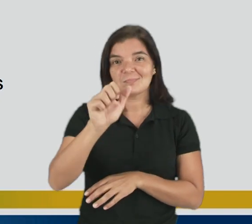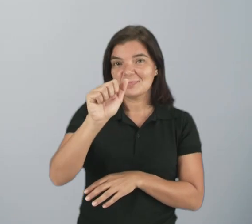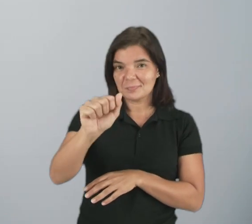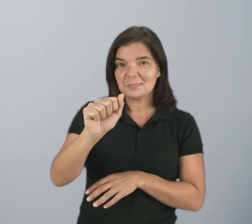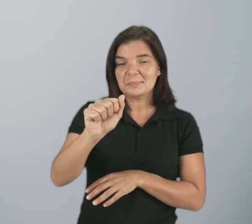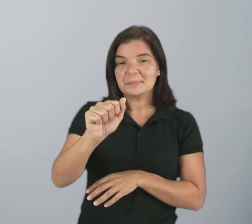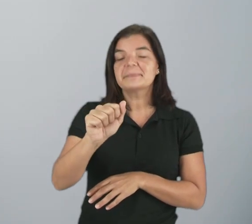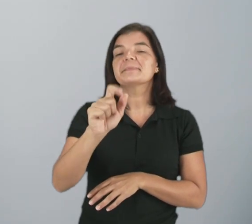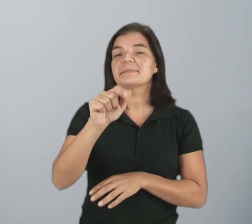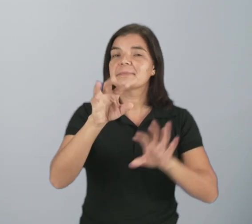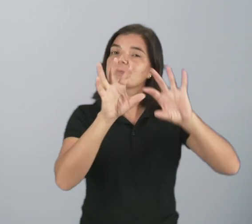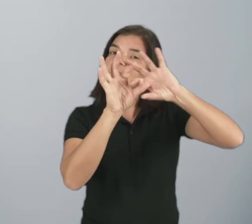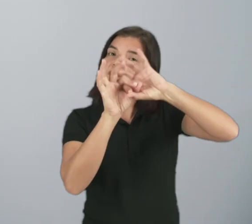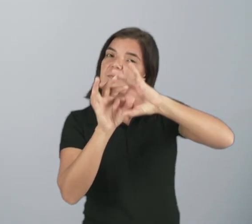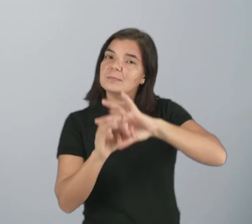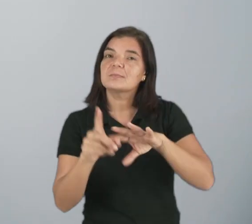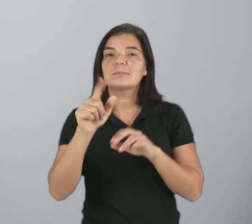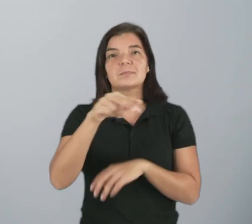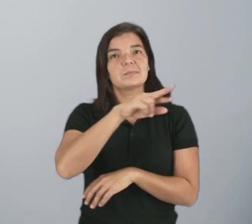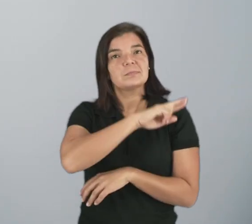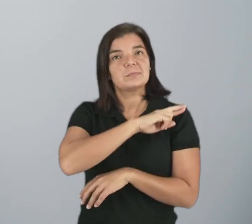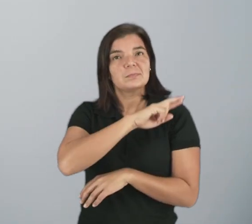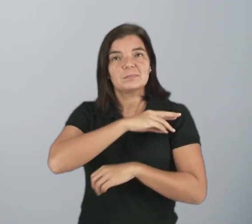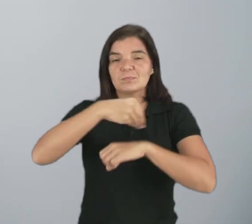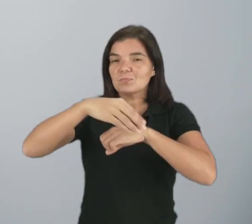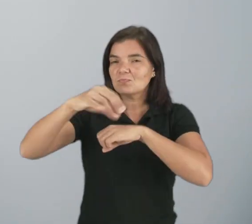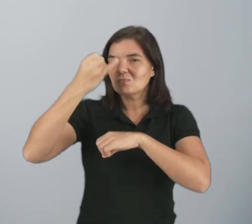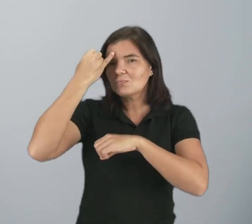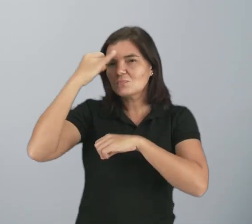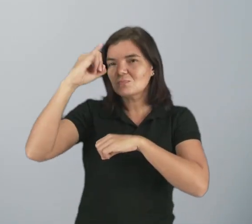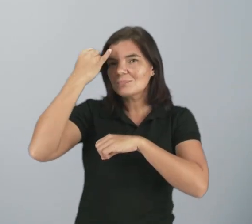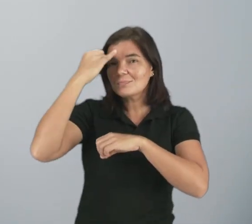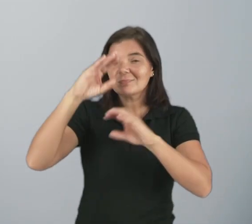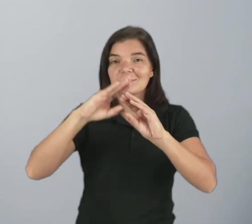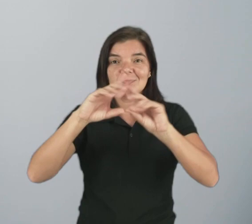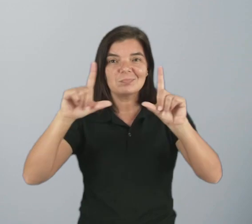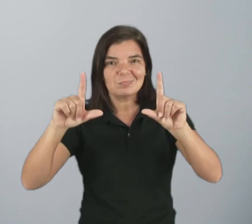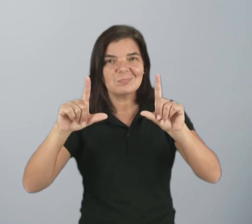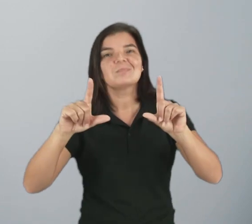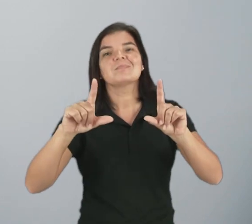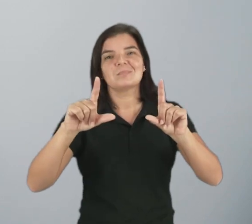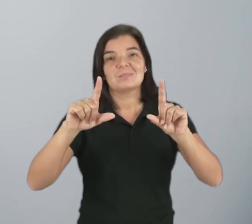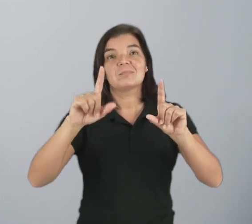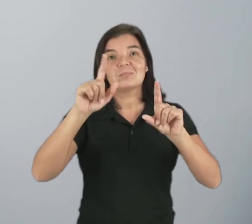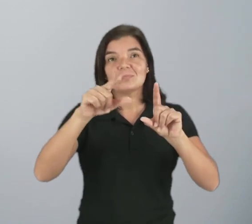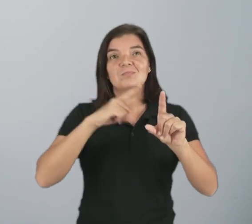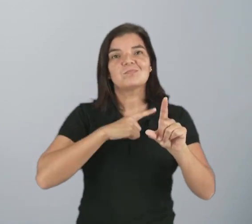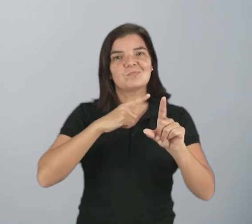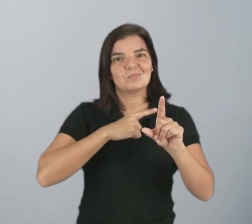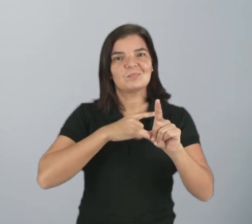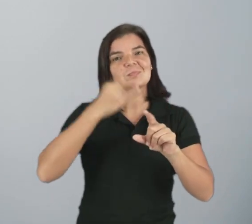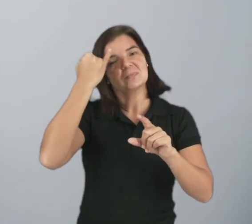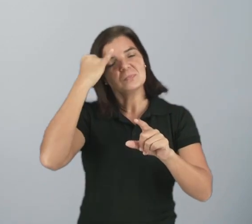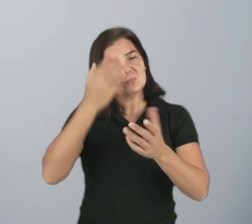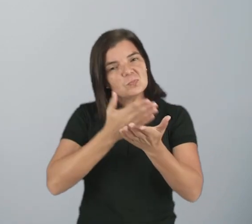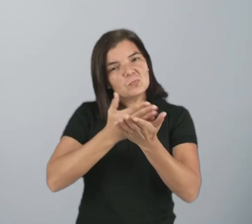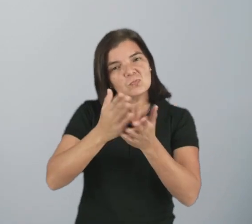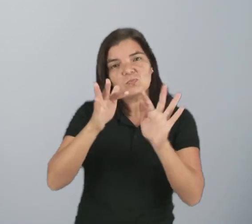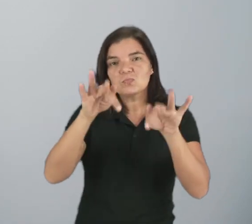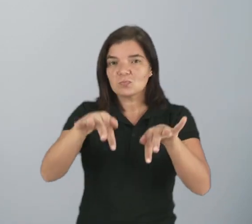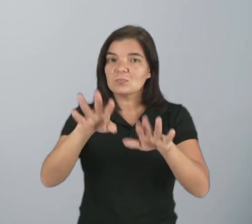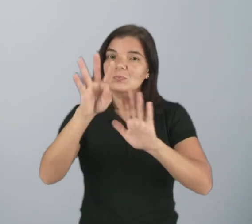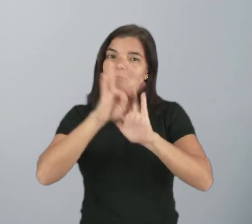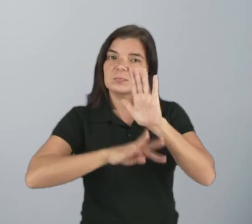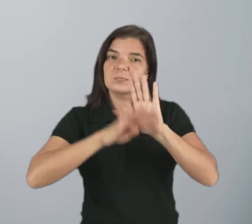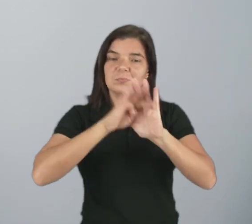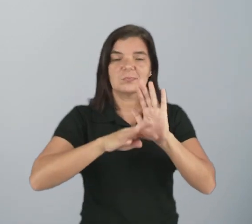alternativa A. A coerência textual é responsável por transmitir uma relação lógica de ideias. É quando eu tenho uma lógica do início ao fim do